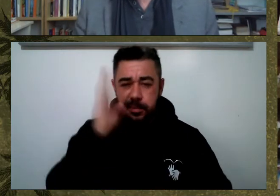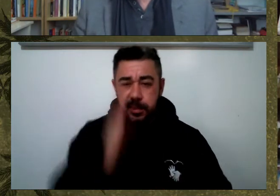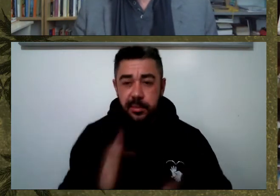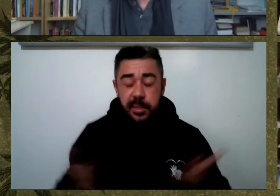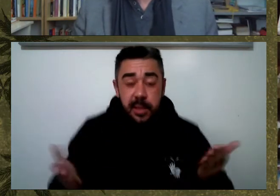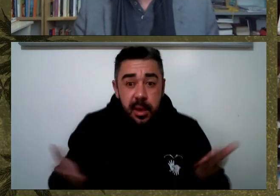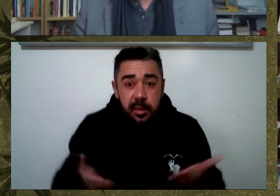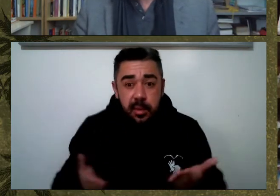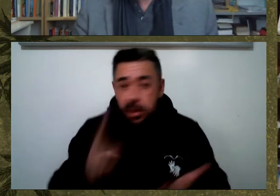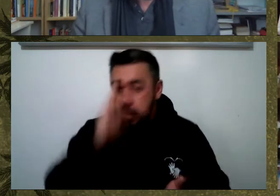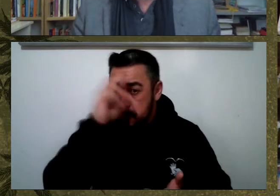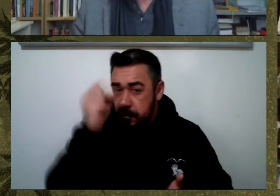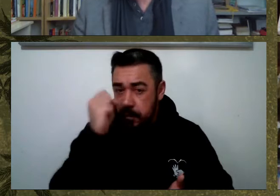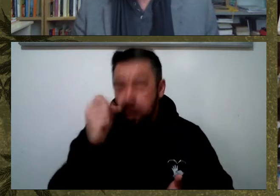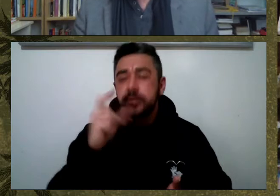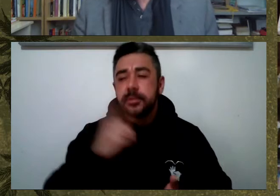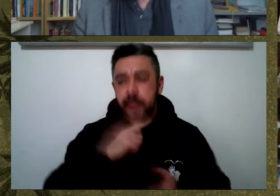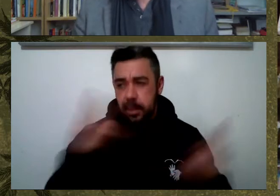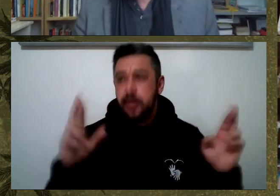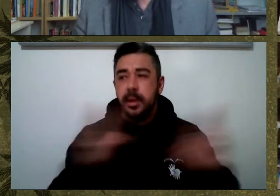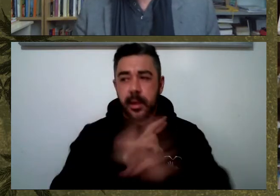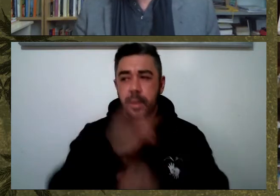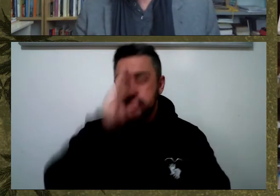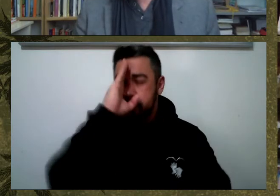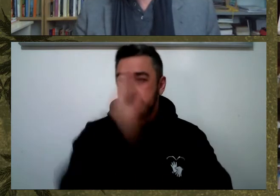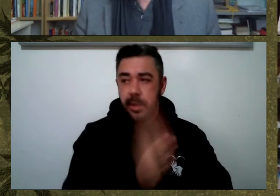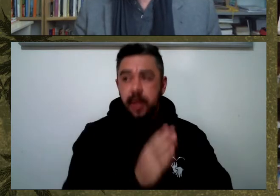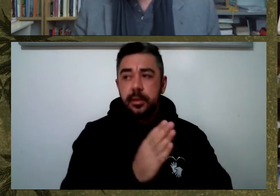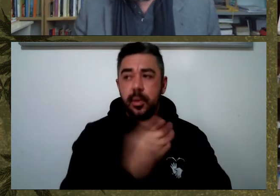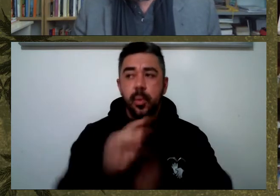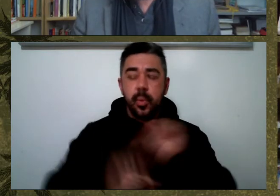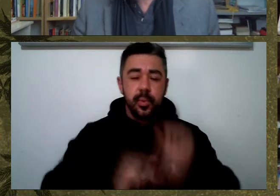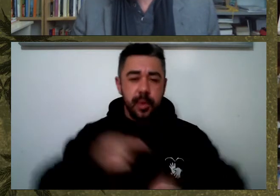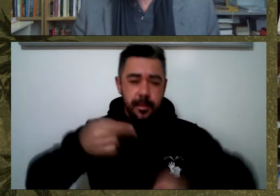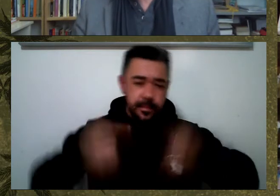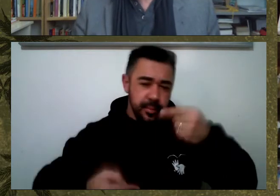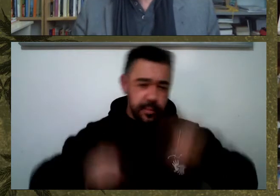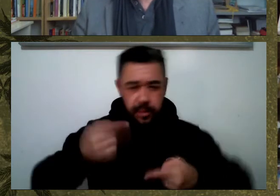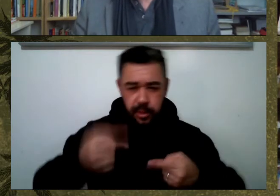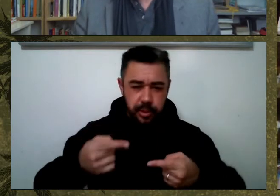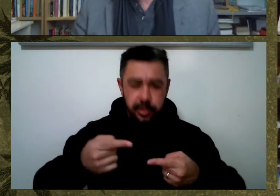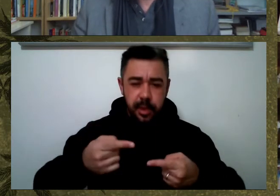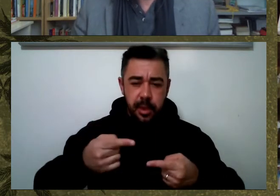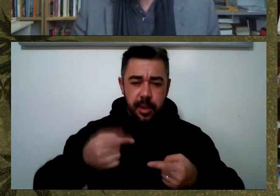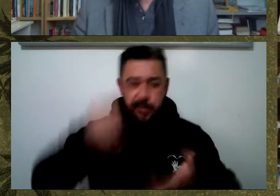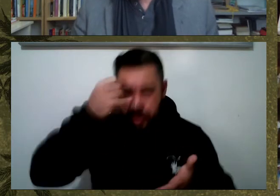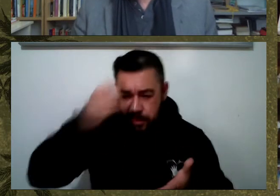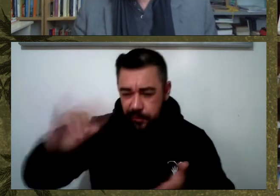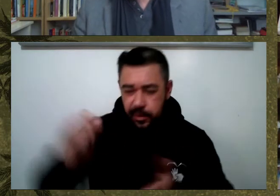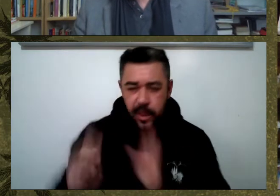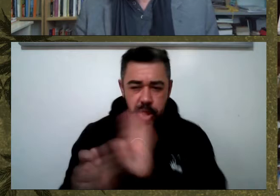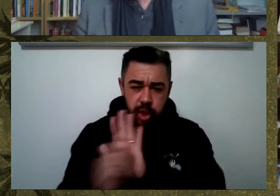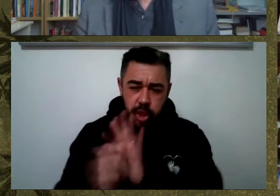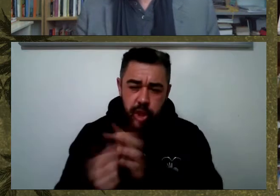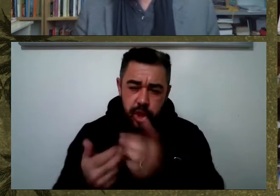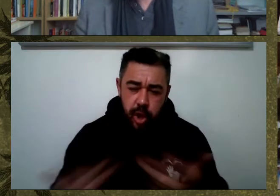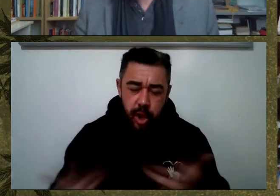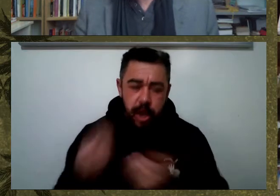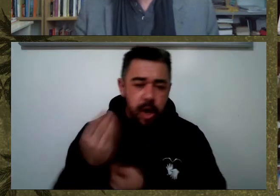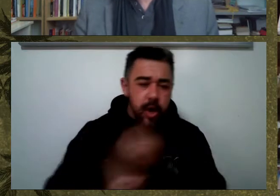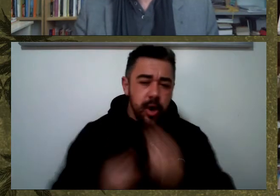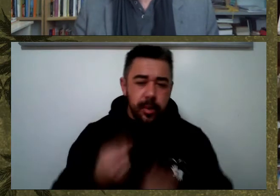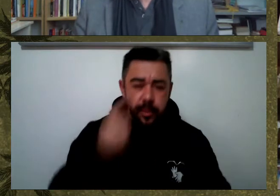muito a ver, tem uma relação direta com a política de drogas, de como nós encaramos os